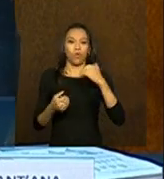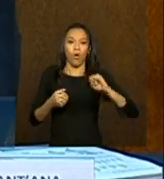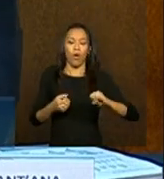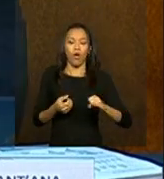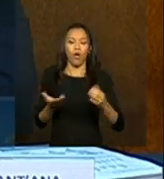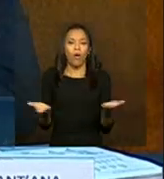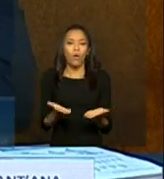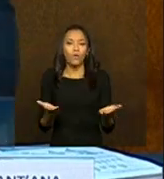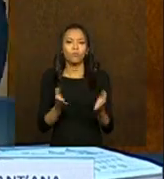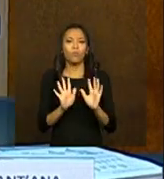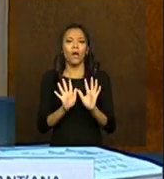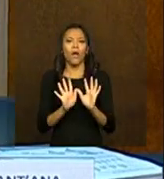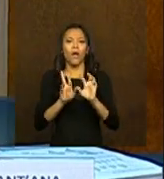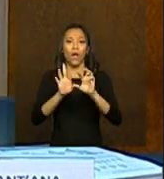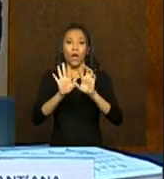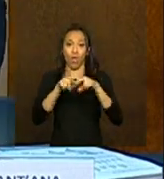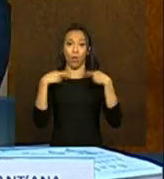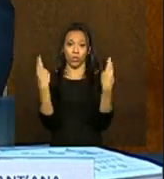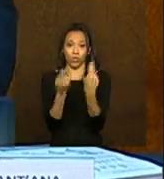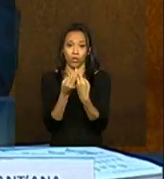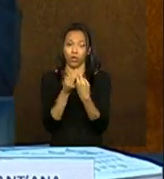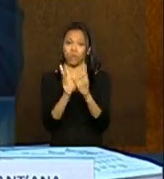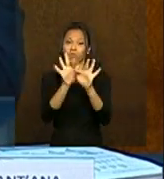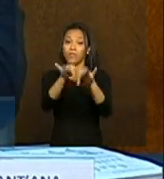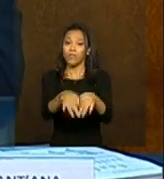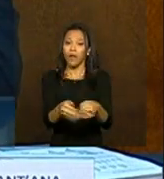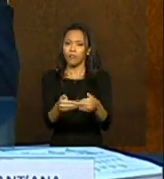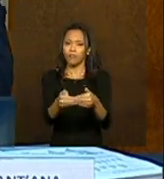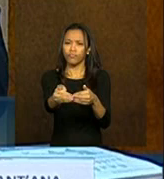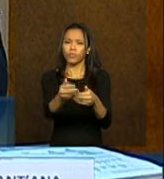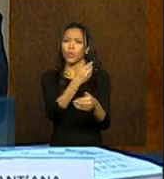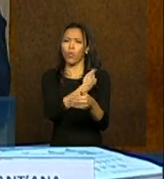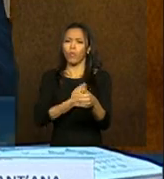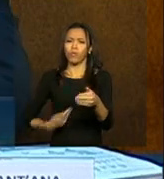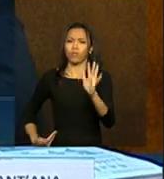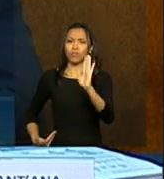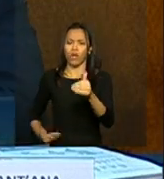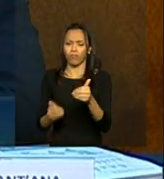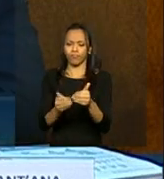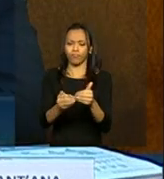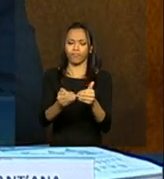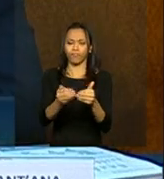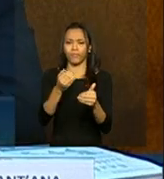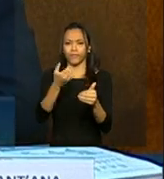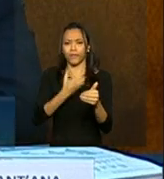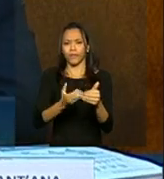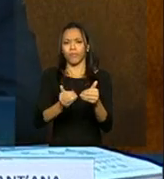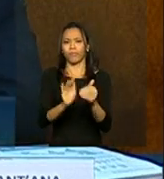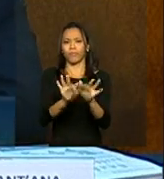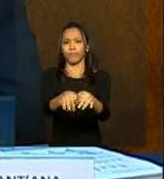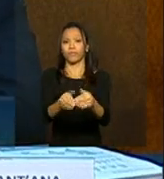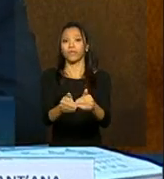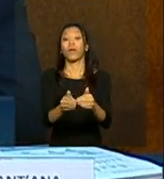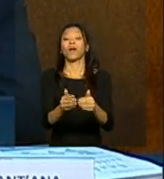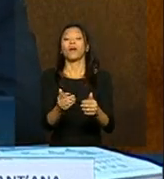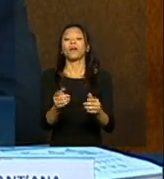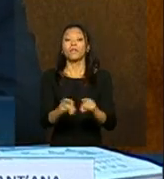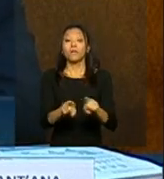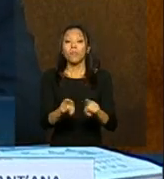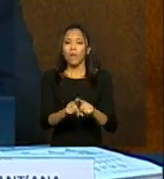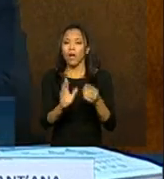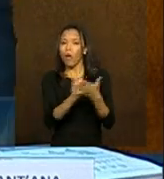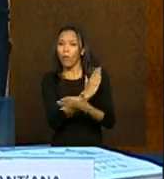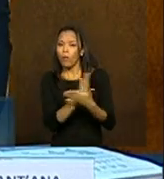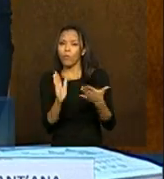reunião no final de governo e especialmente no final de um ciclo político bastante relevante, também deixar fazer alguns